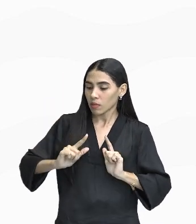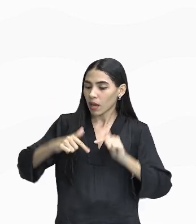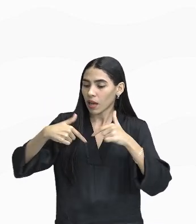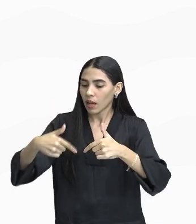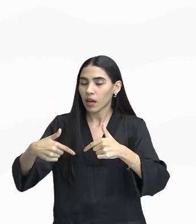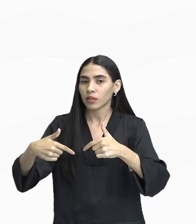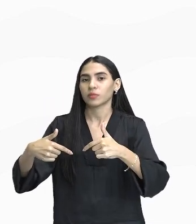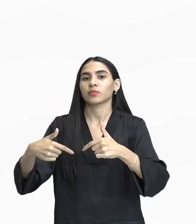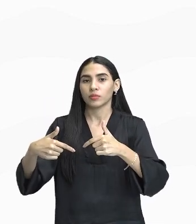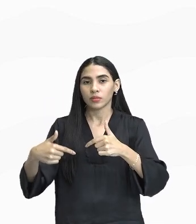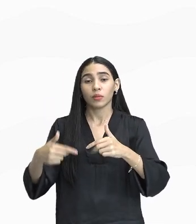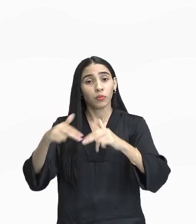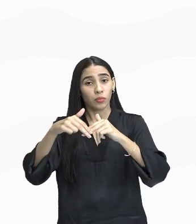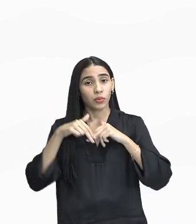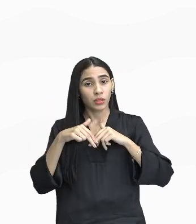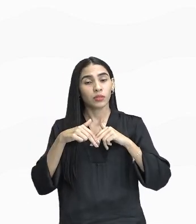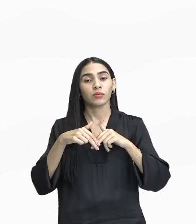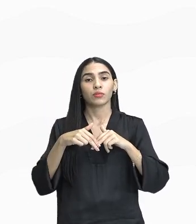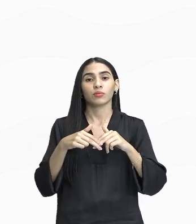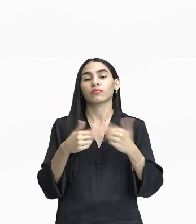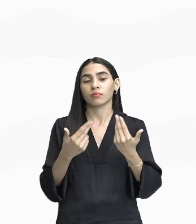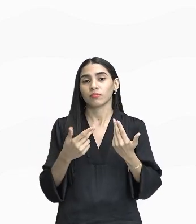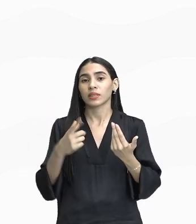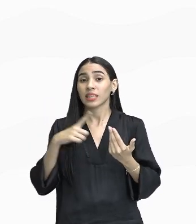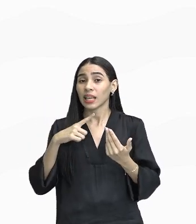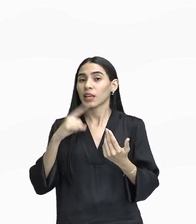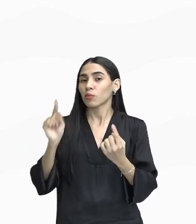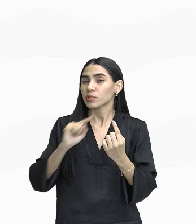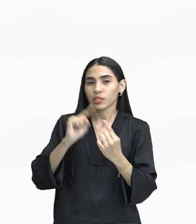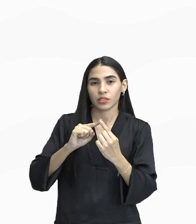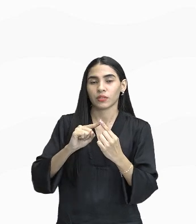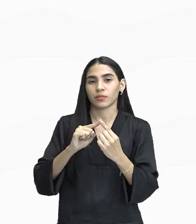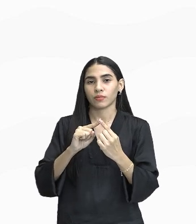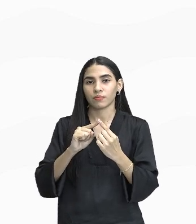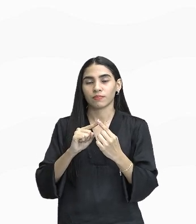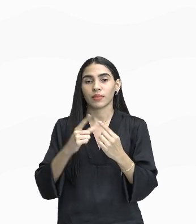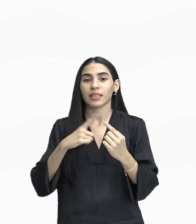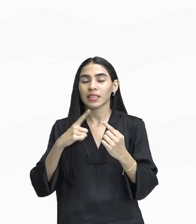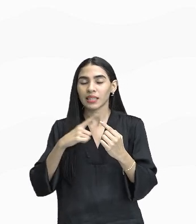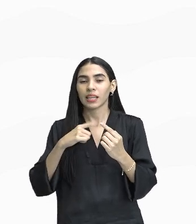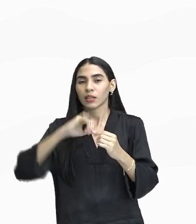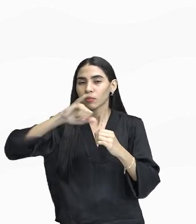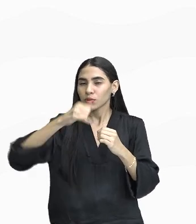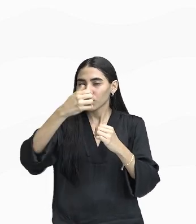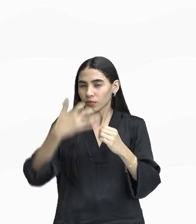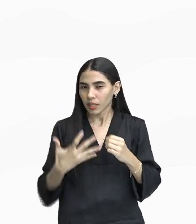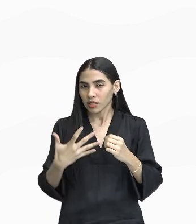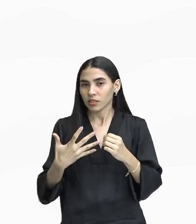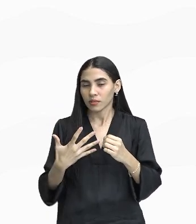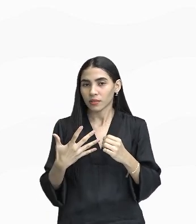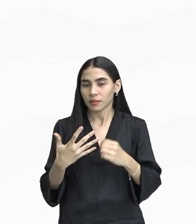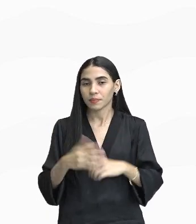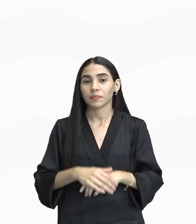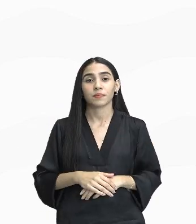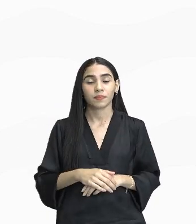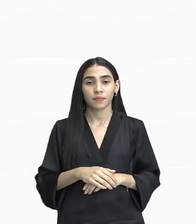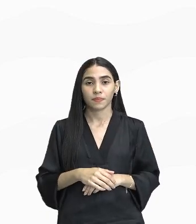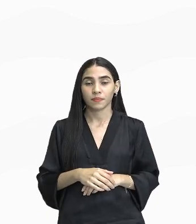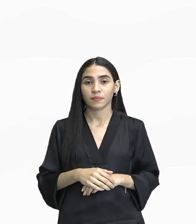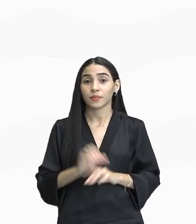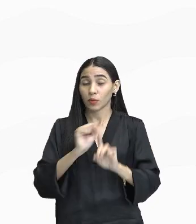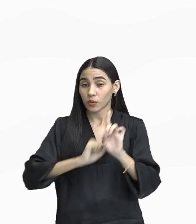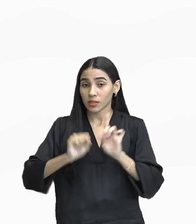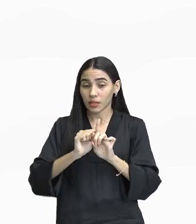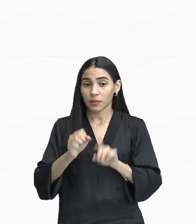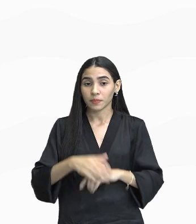daquele jeito, por isso e por aquilo. Ou seja, existe uma justificativa social